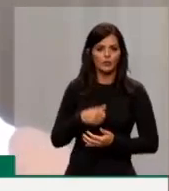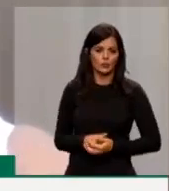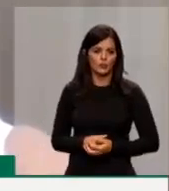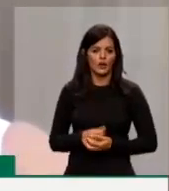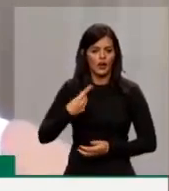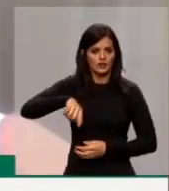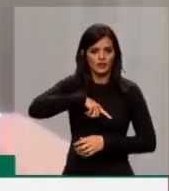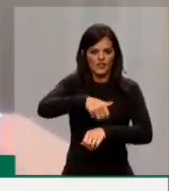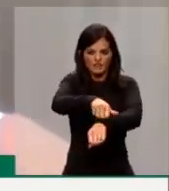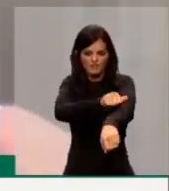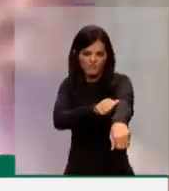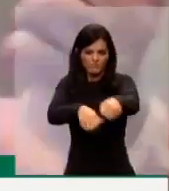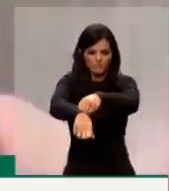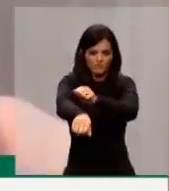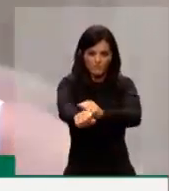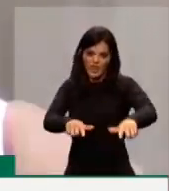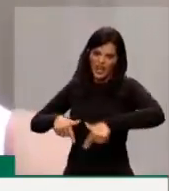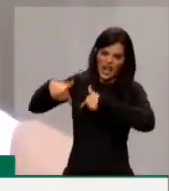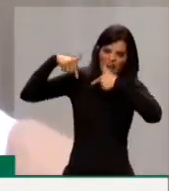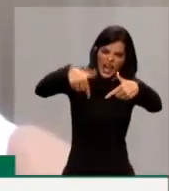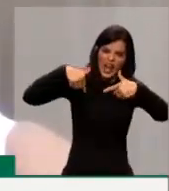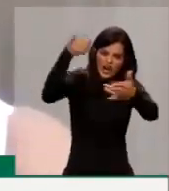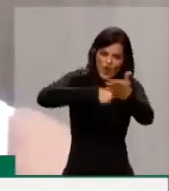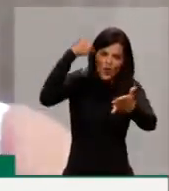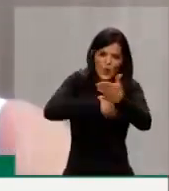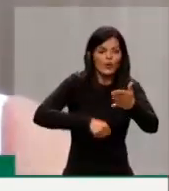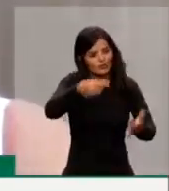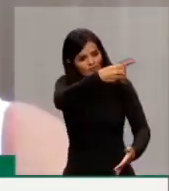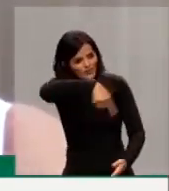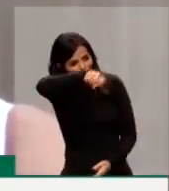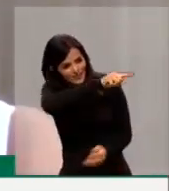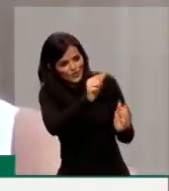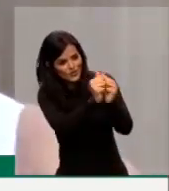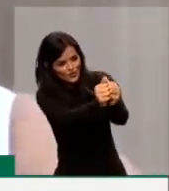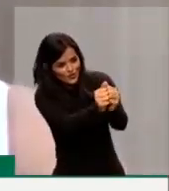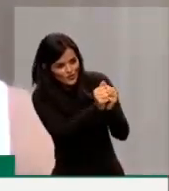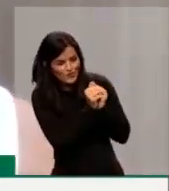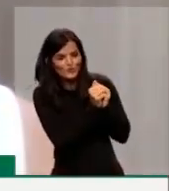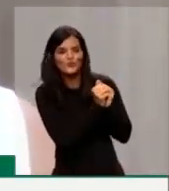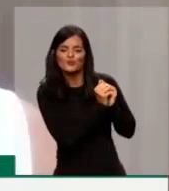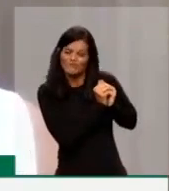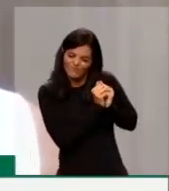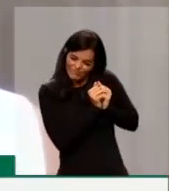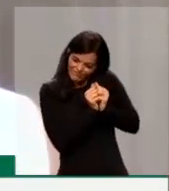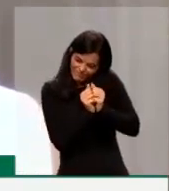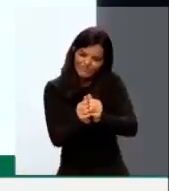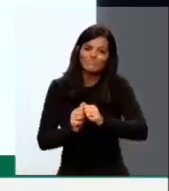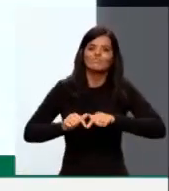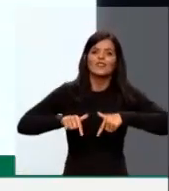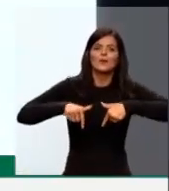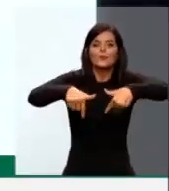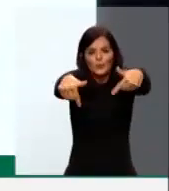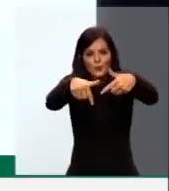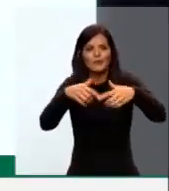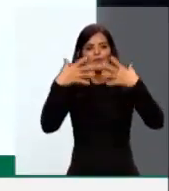deseja e temos agora vocês do nosso lado. Muito obrigado mesmo.